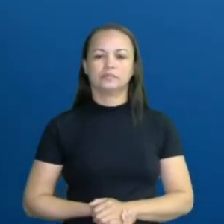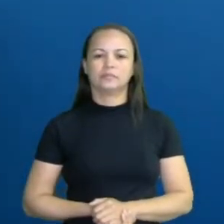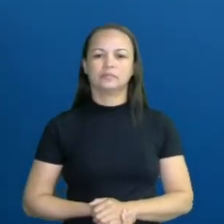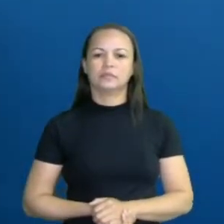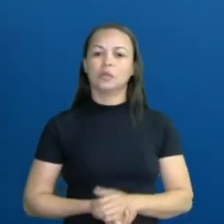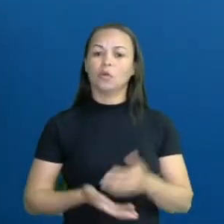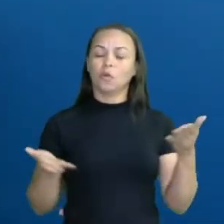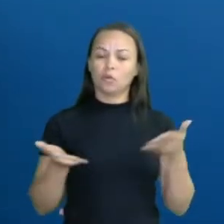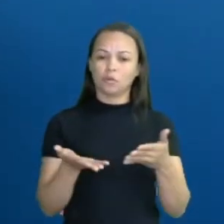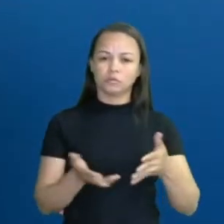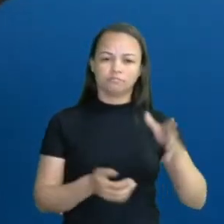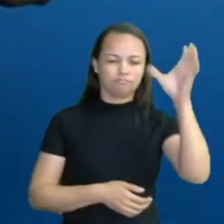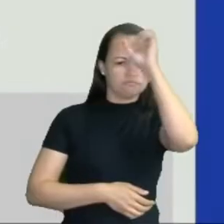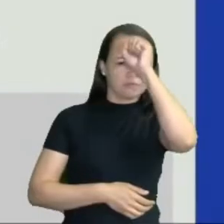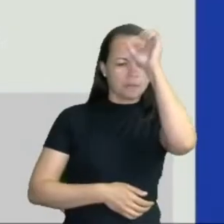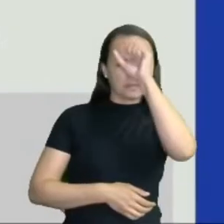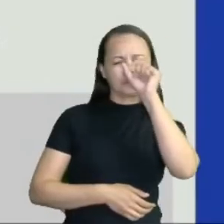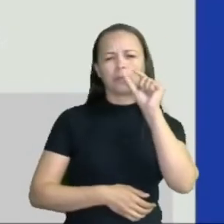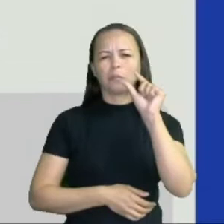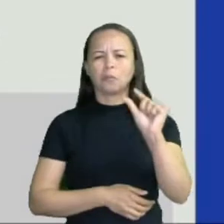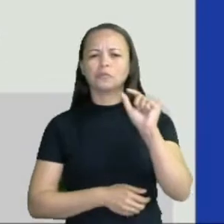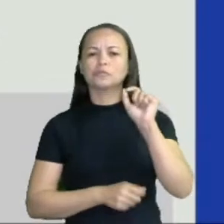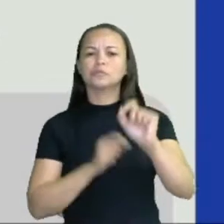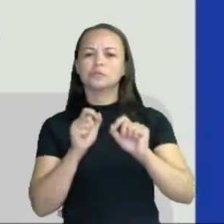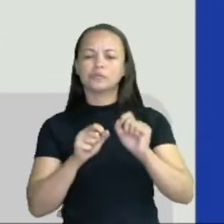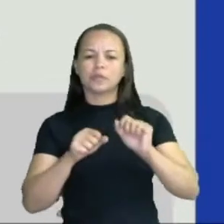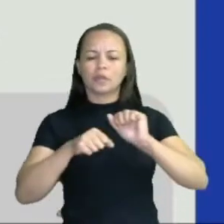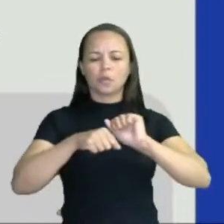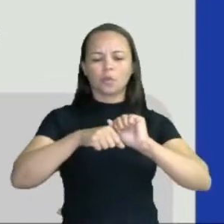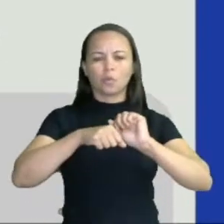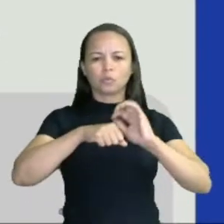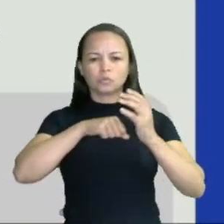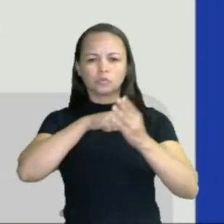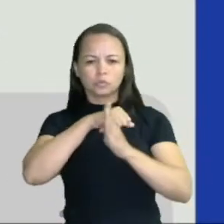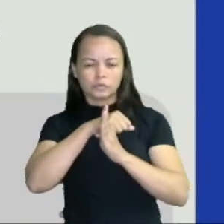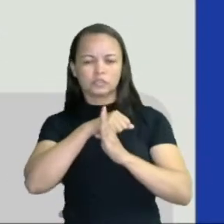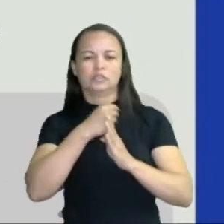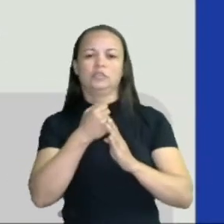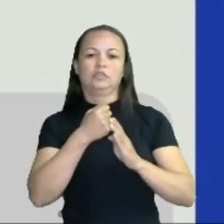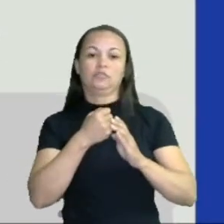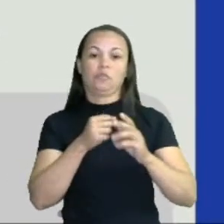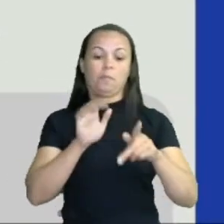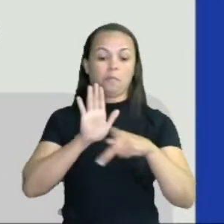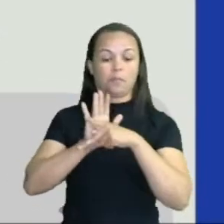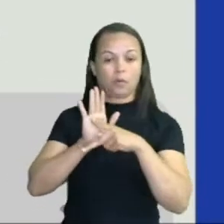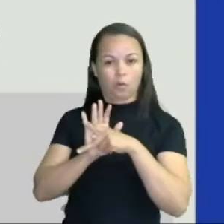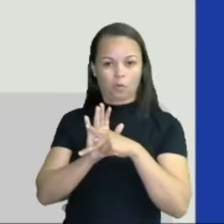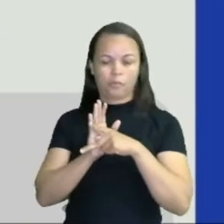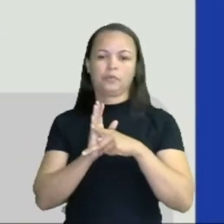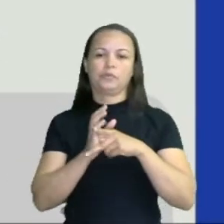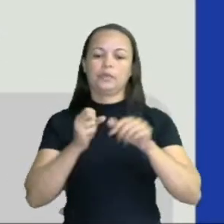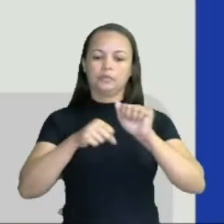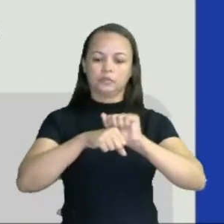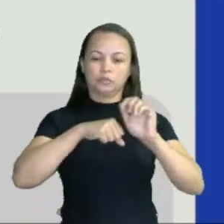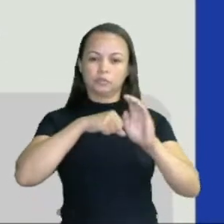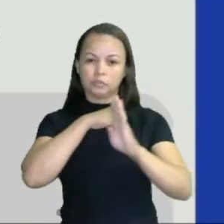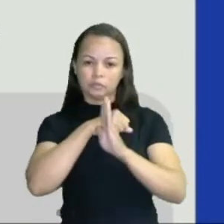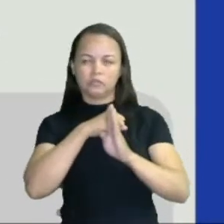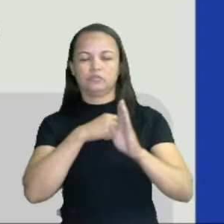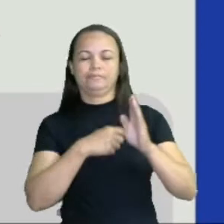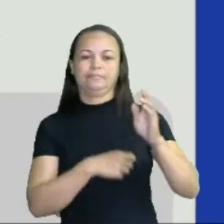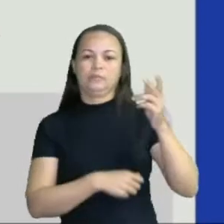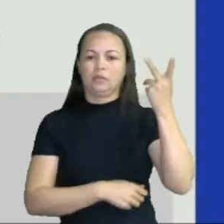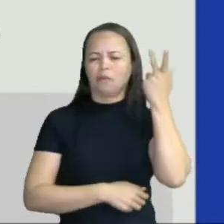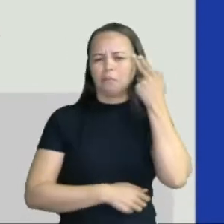Hoje iremos aprender um pouco sobre substantivo próprio e substantivo comum, certo? Por que é